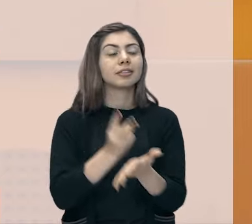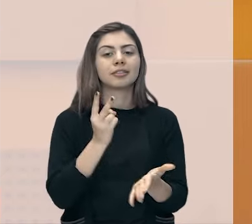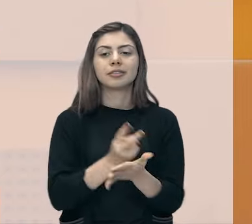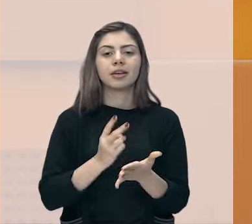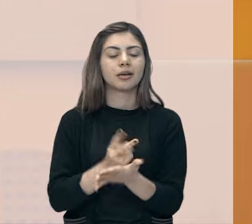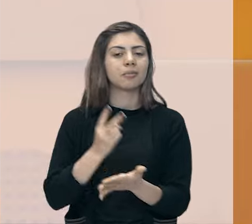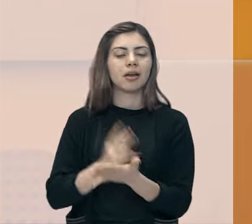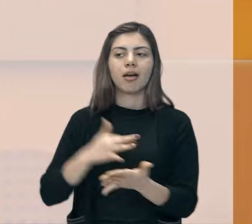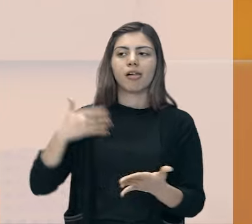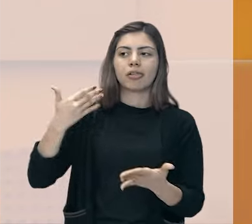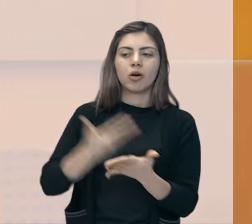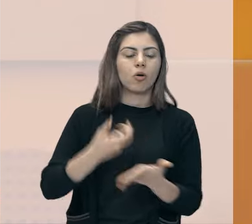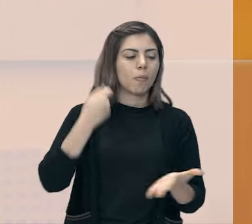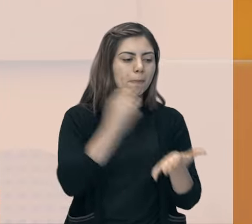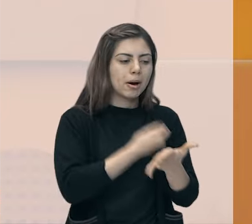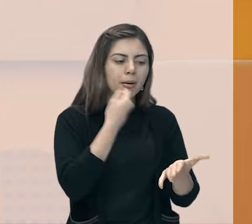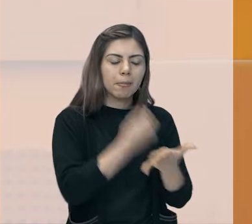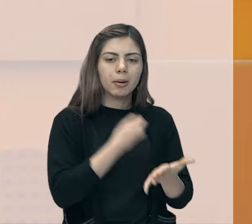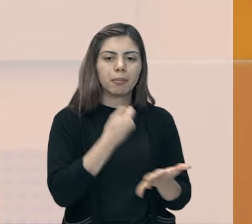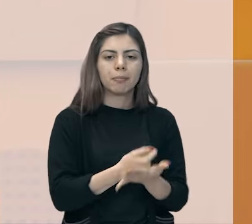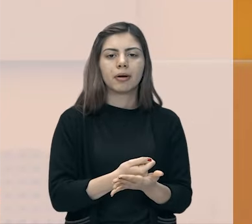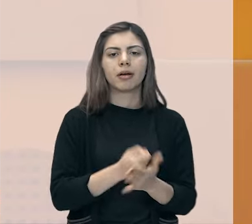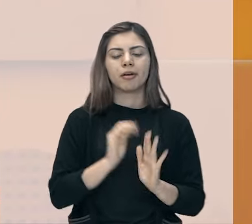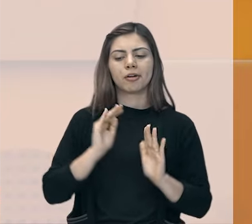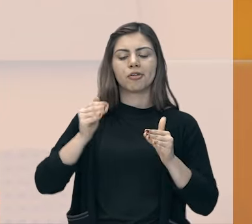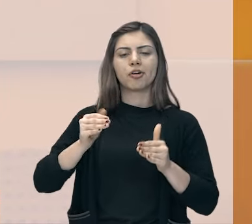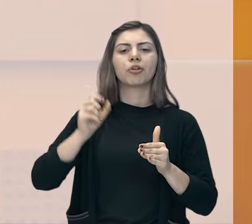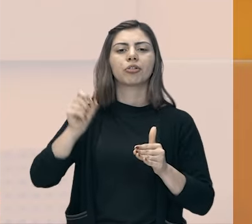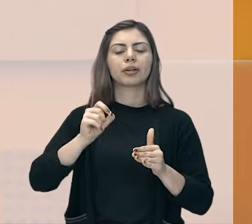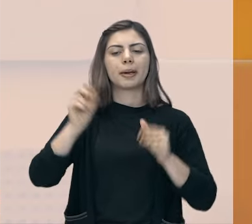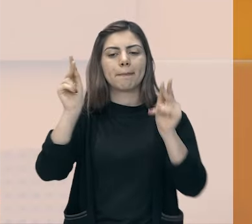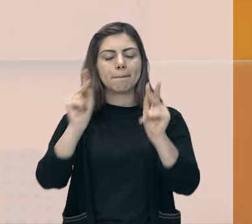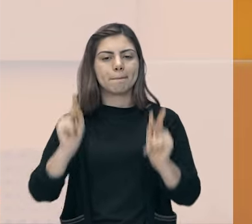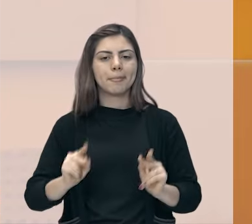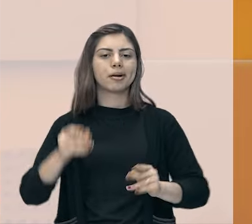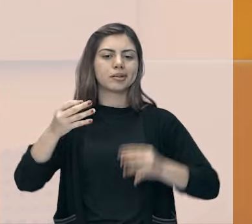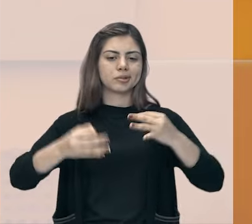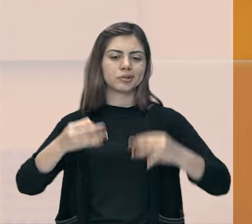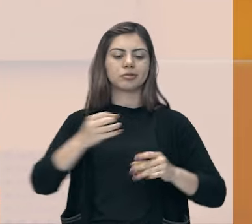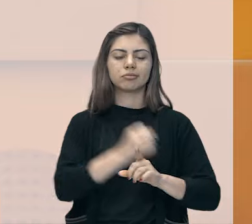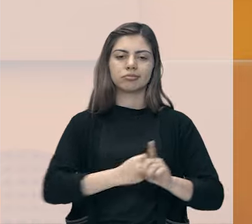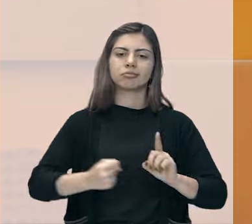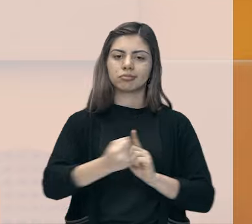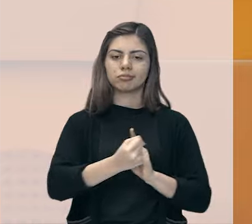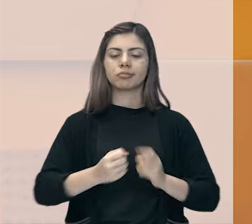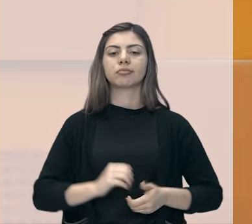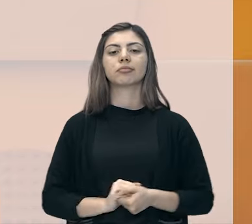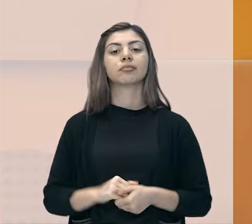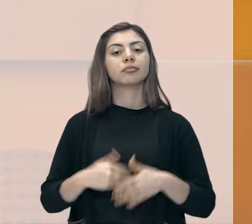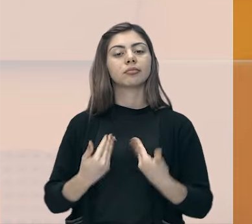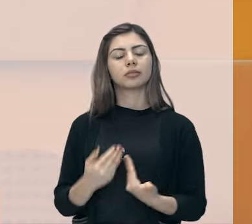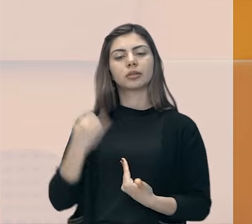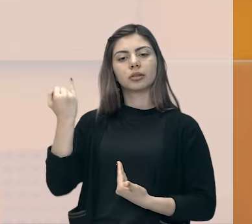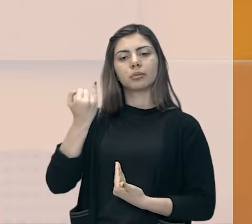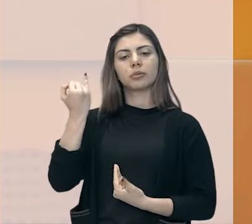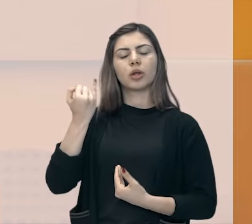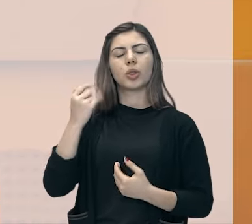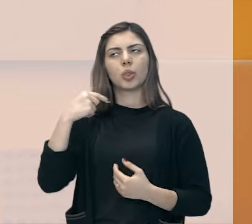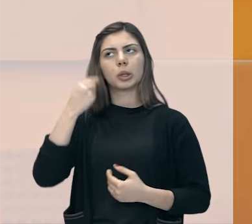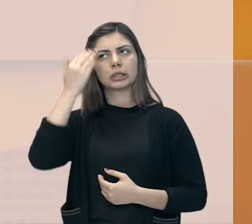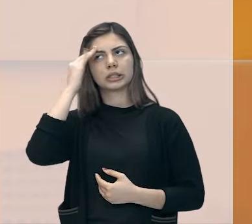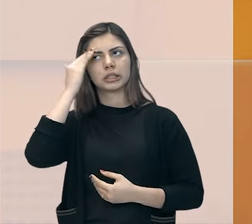tocar, buscando trazer paz e justiça para a sociedade. Por isso é importante que a gente entenda como as